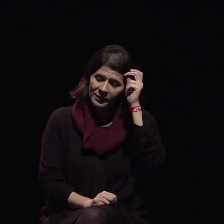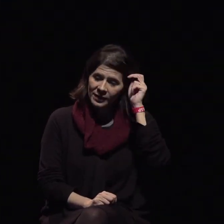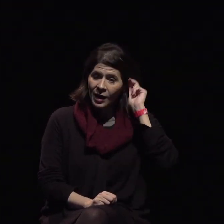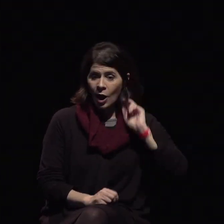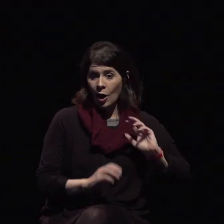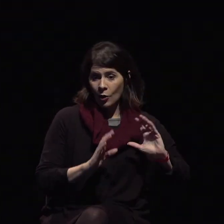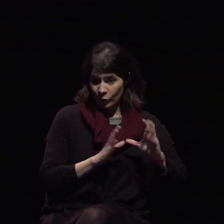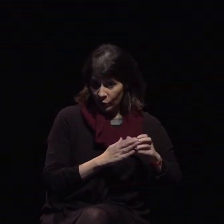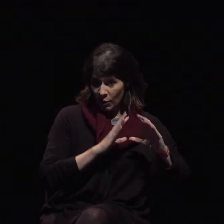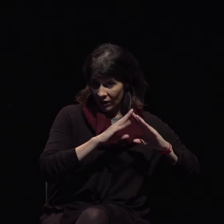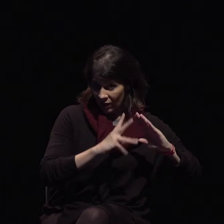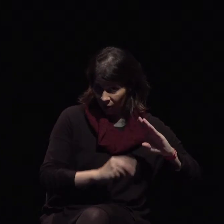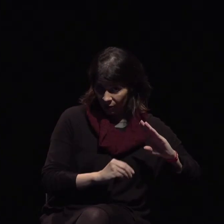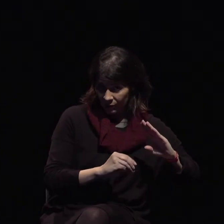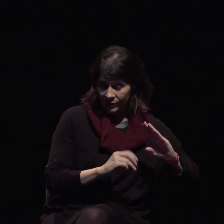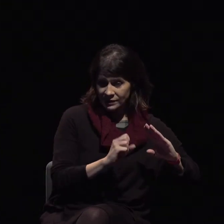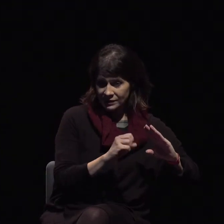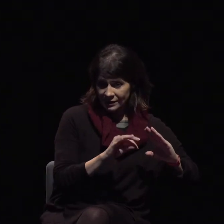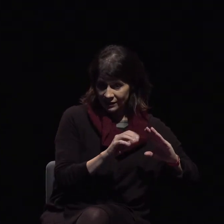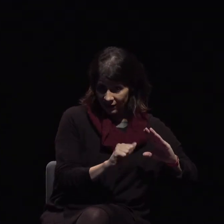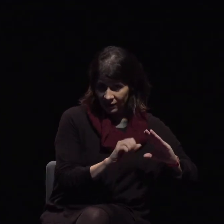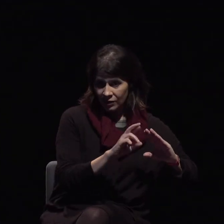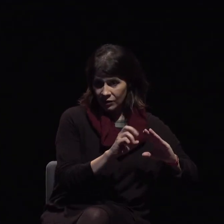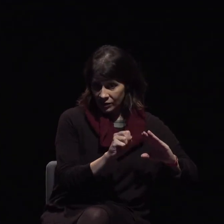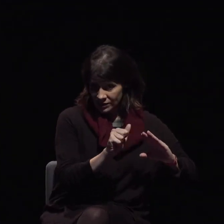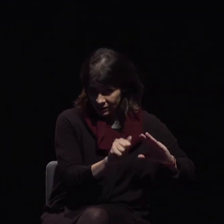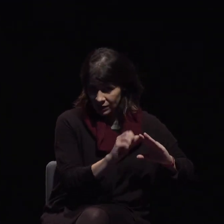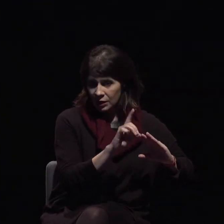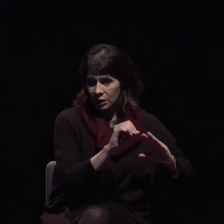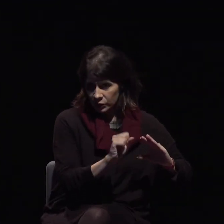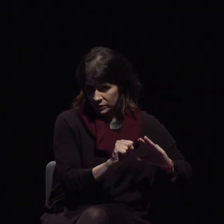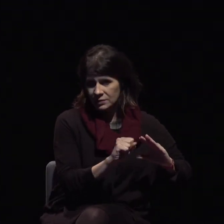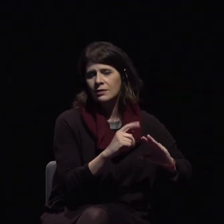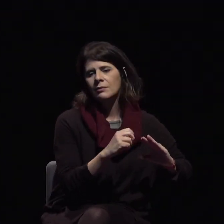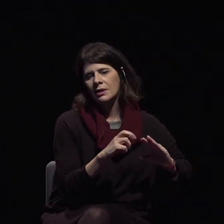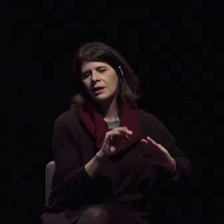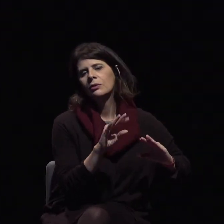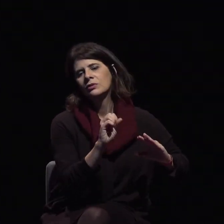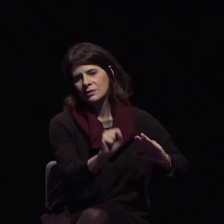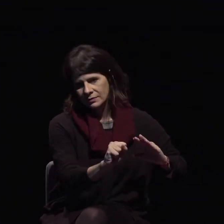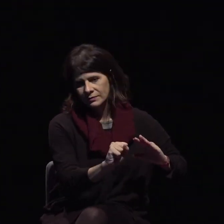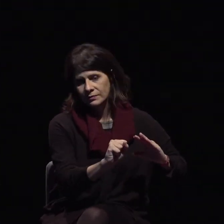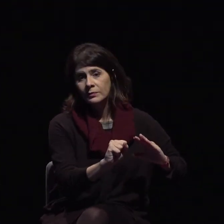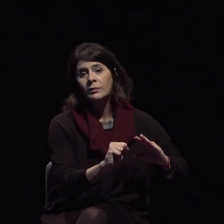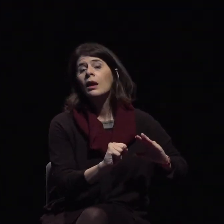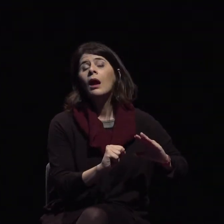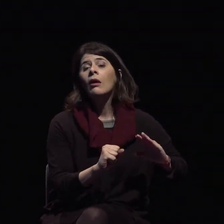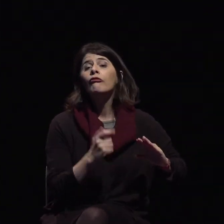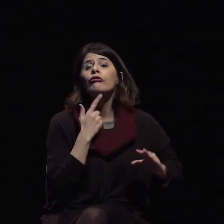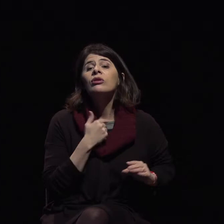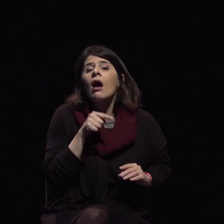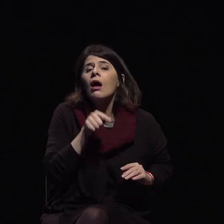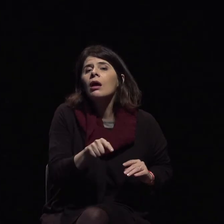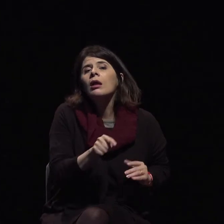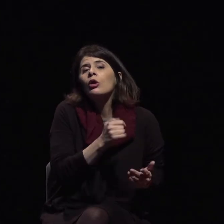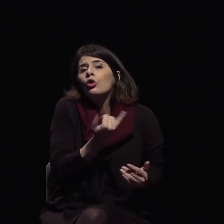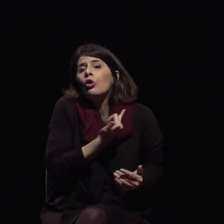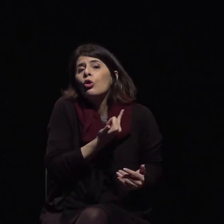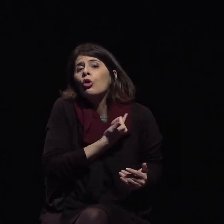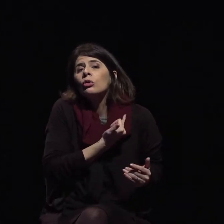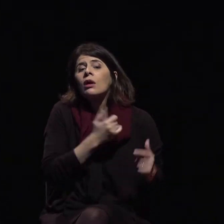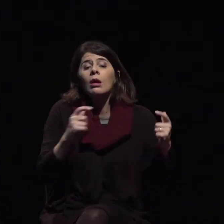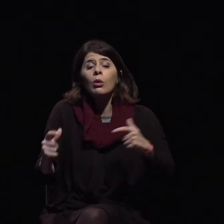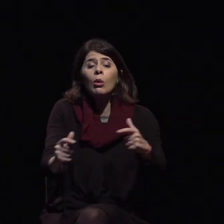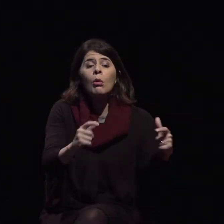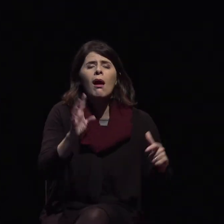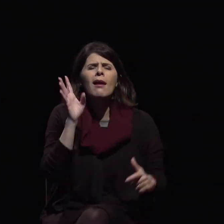dos Preços contasse para a gente, da equipe do filme, quais eram os lugares mais legais, os